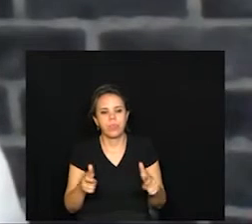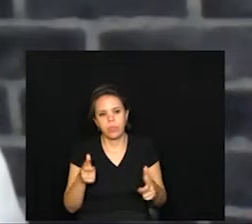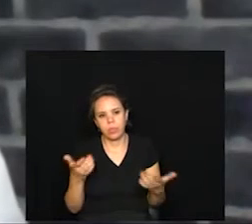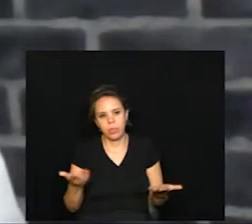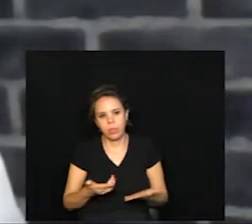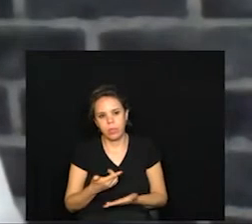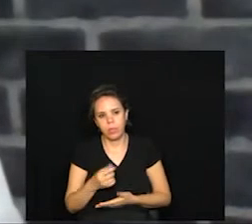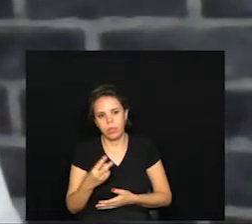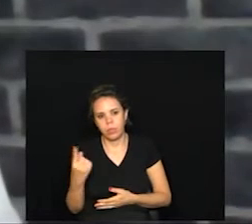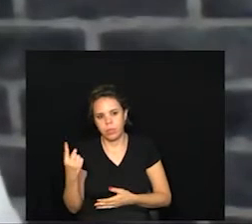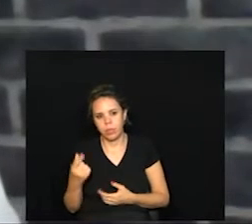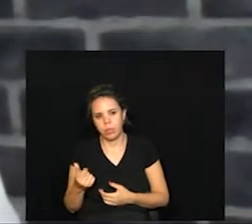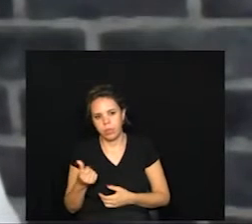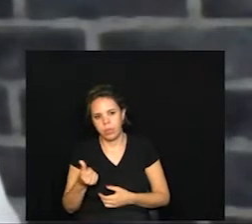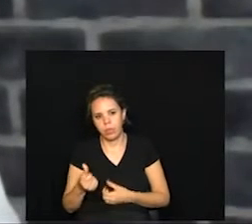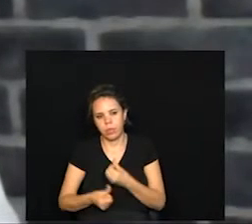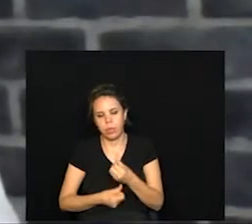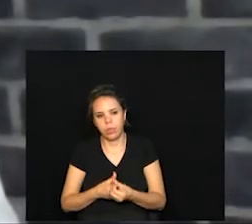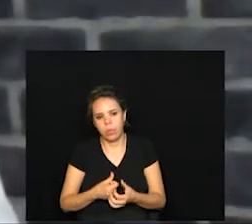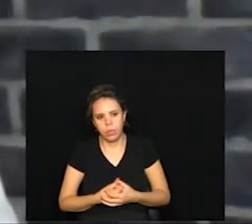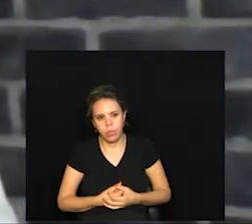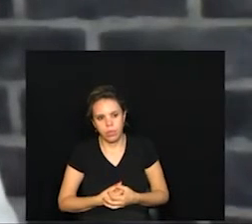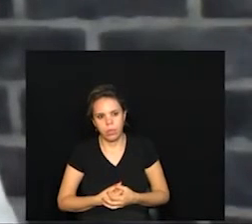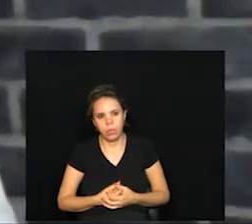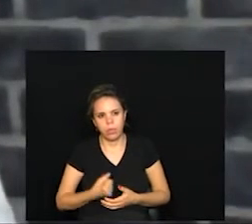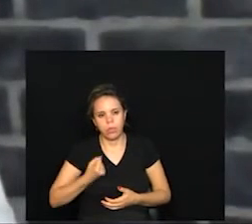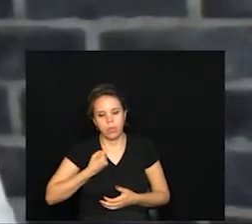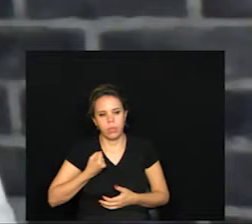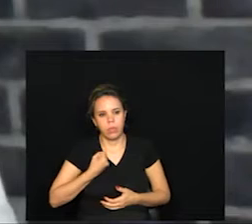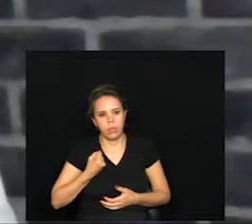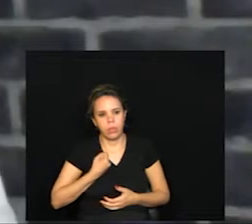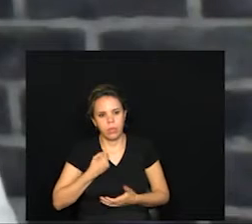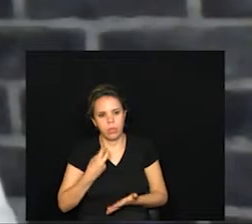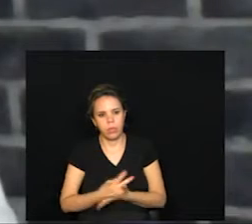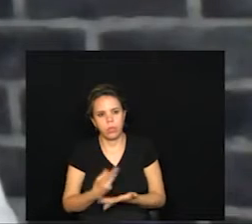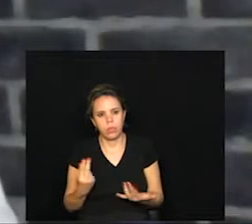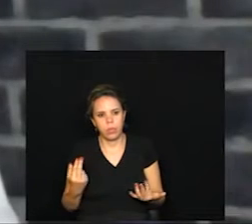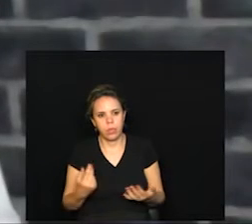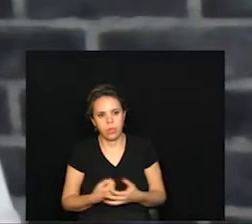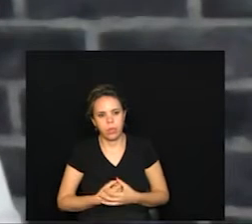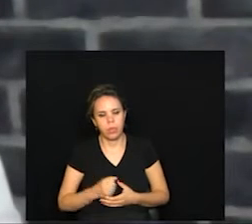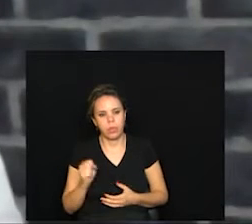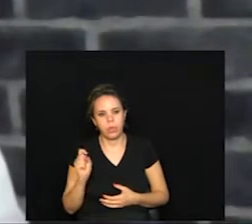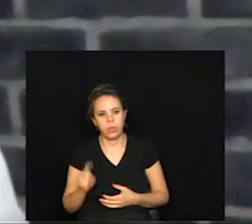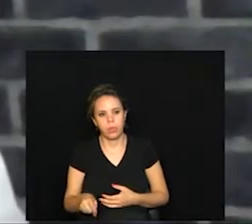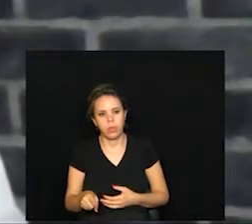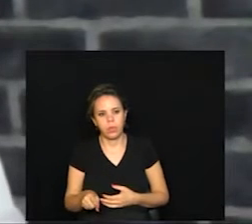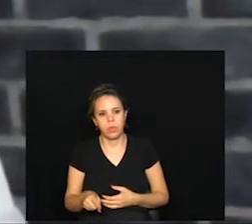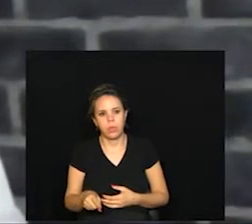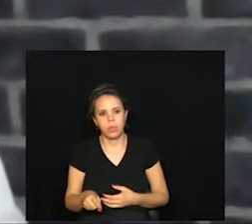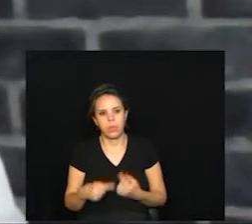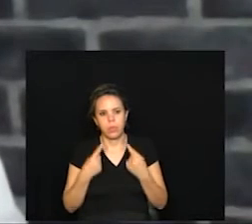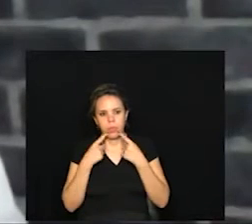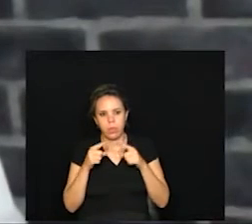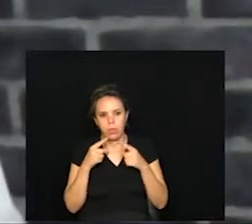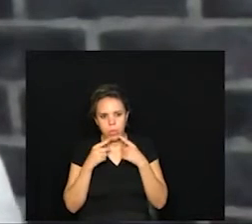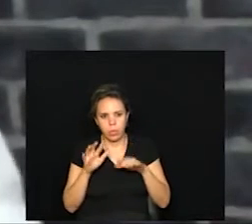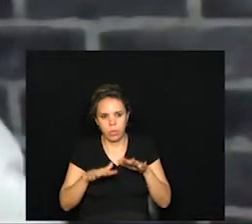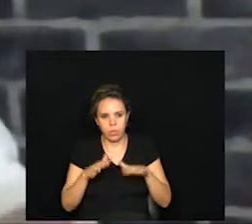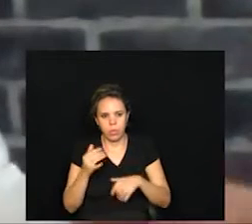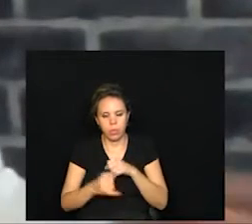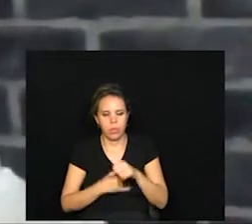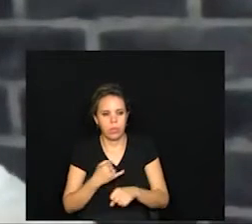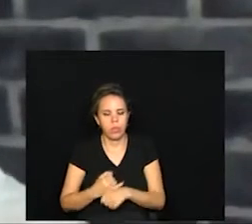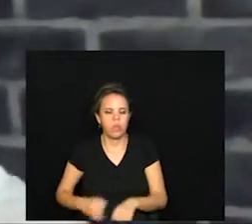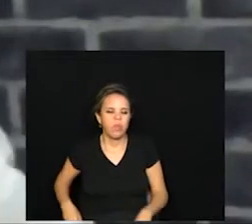agora em 2021, no primeiro semestre, os números praticamente são os mesmos, né? 8 mil reclamações aproximadamente pela